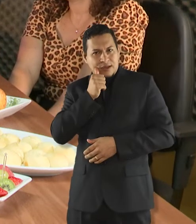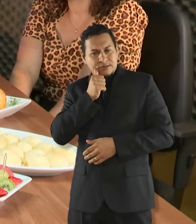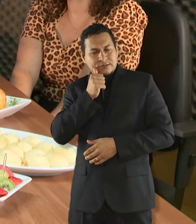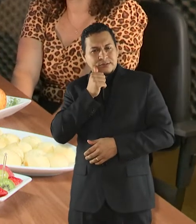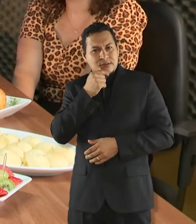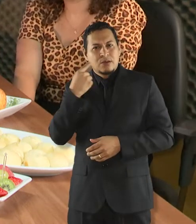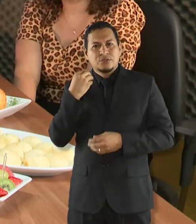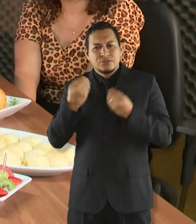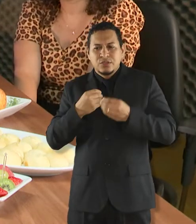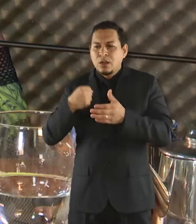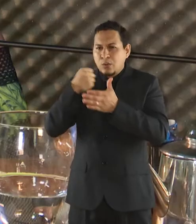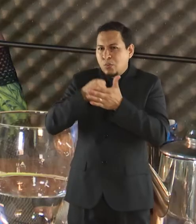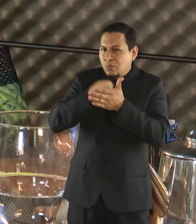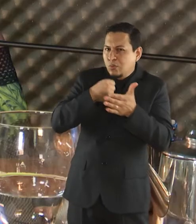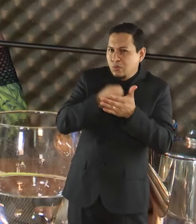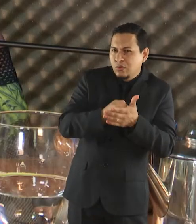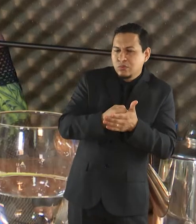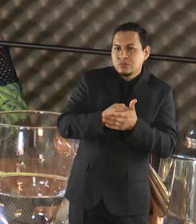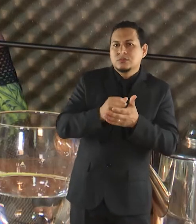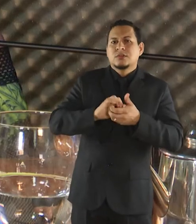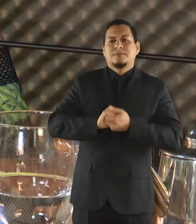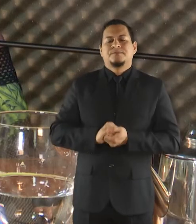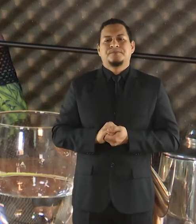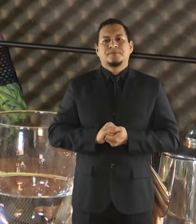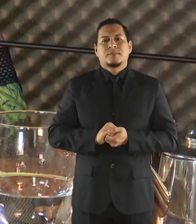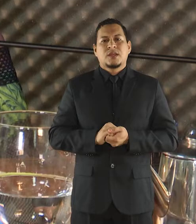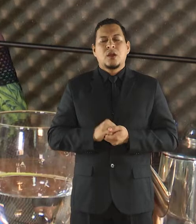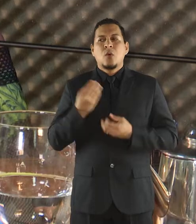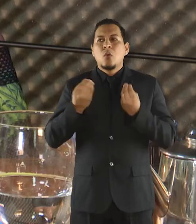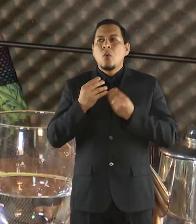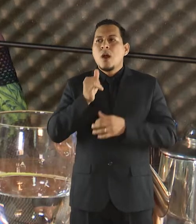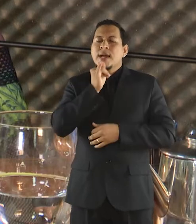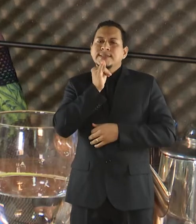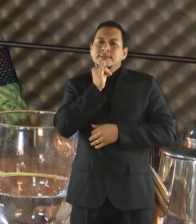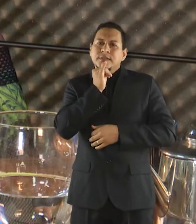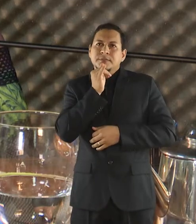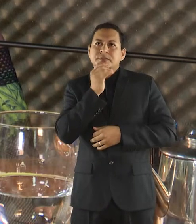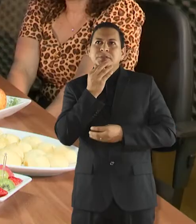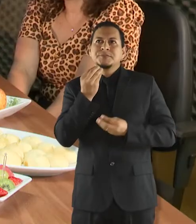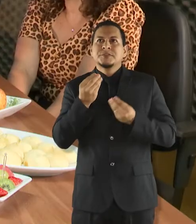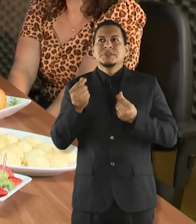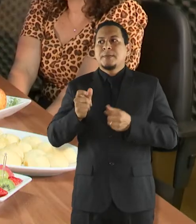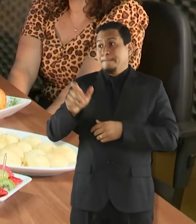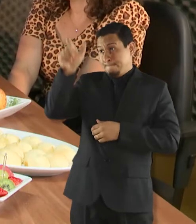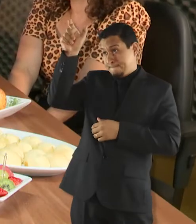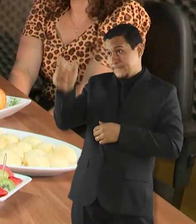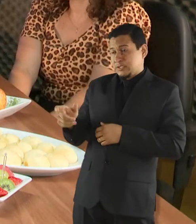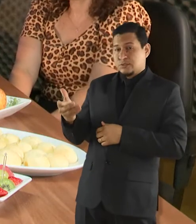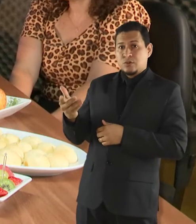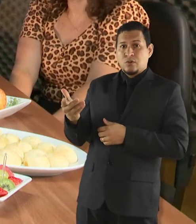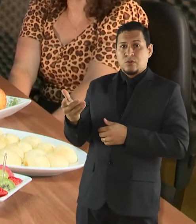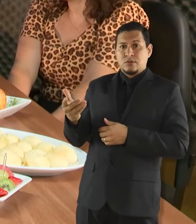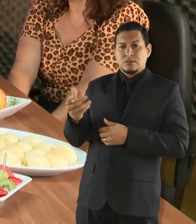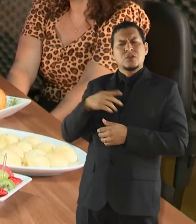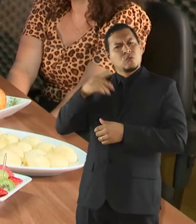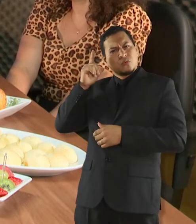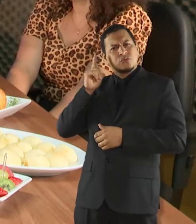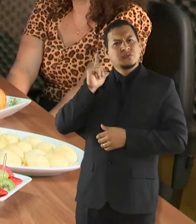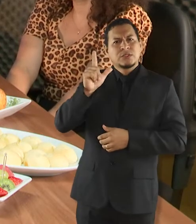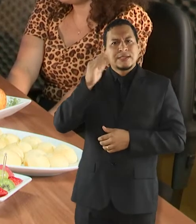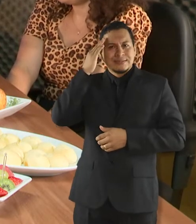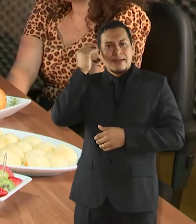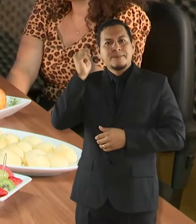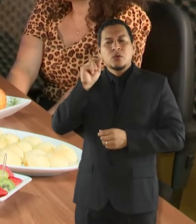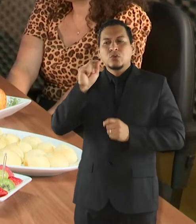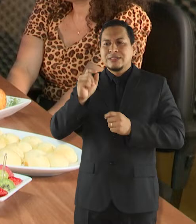mulheres, né? Um exemplo de luta, né? Um exemplo de pessoa que consegue mesmo